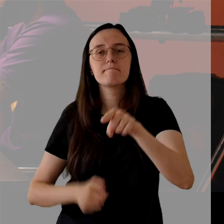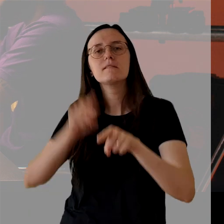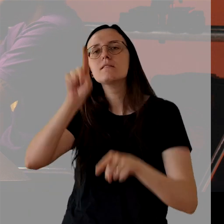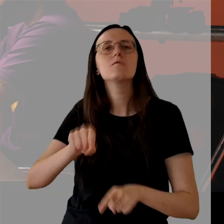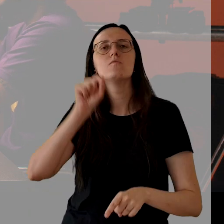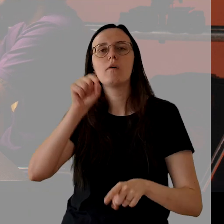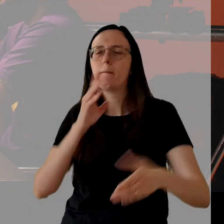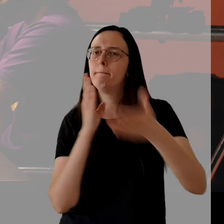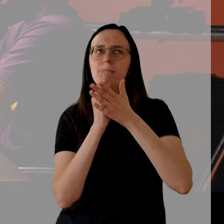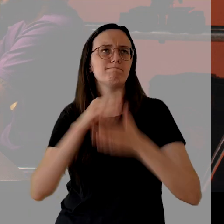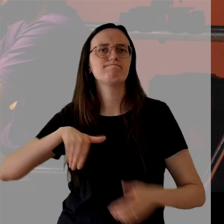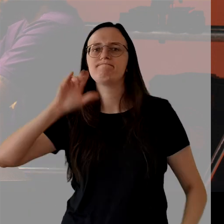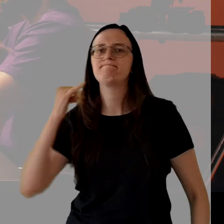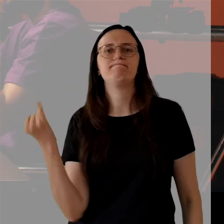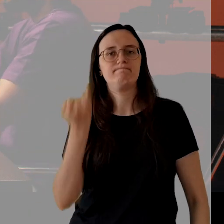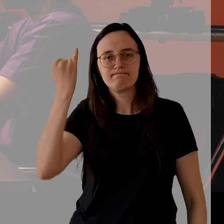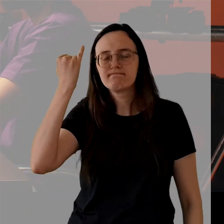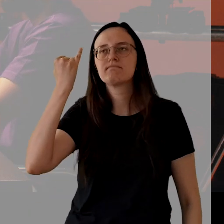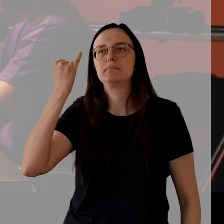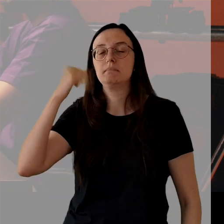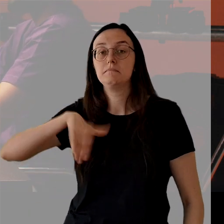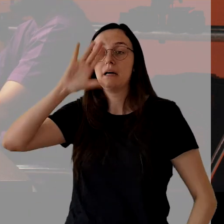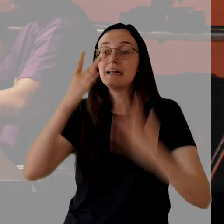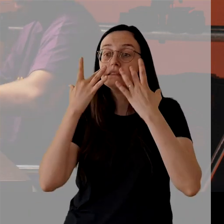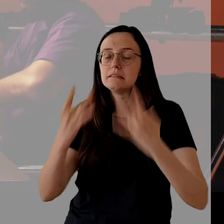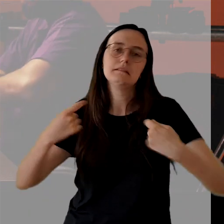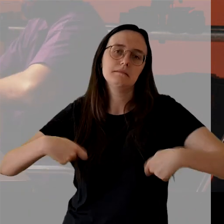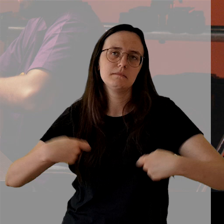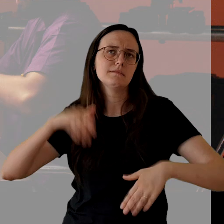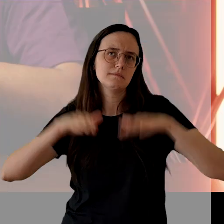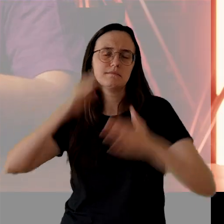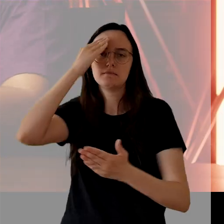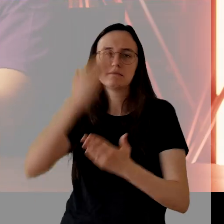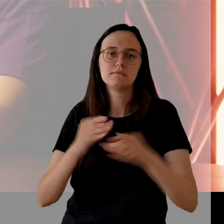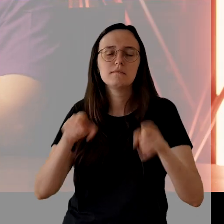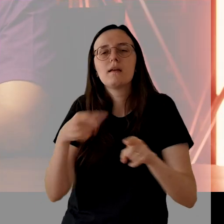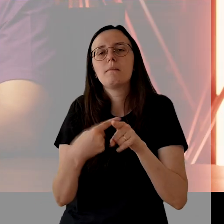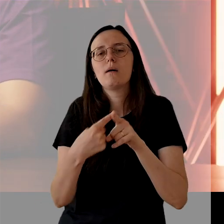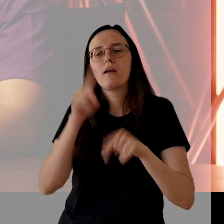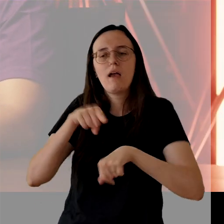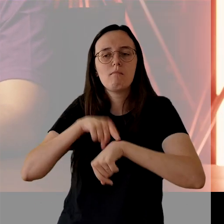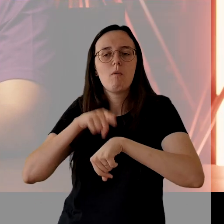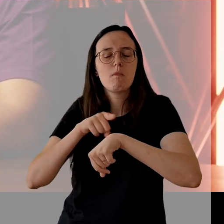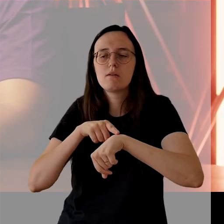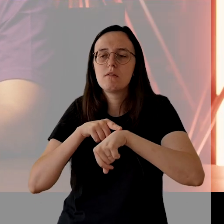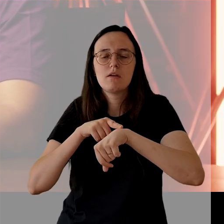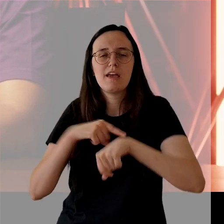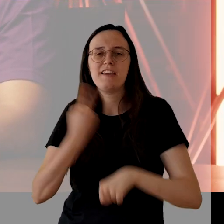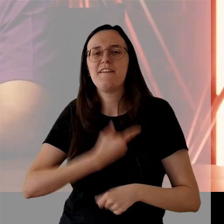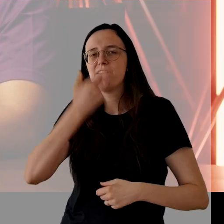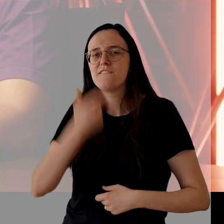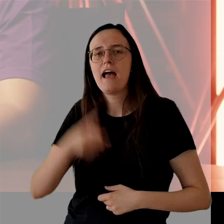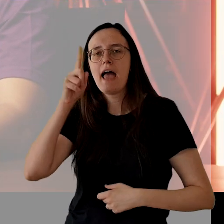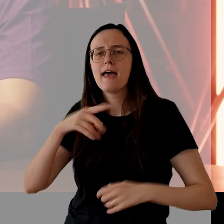ponto máximo, assim, de mais atenção da pré, talvez, porque é o momento em que todos, o que a gente chama de cabeça de